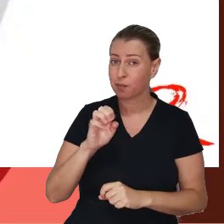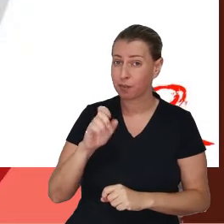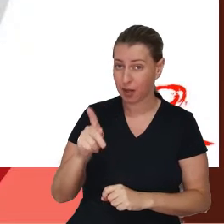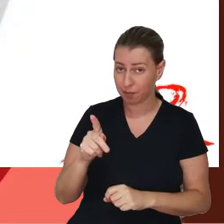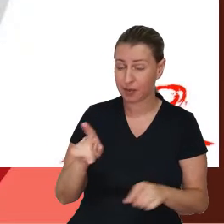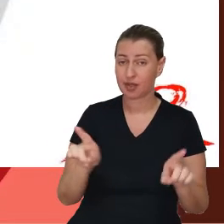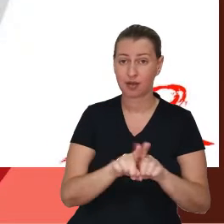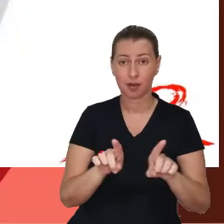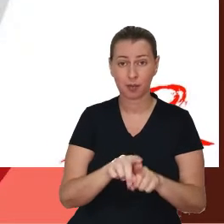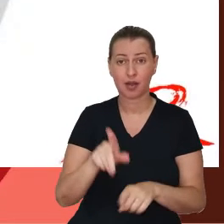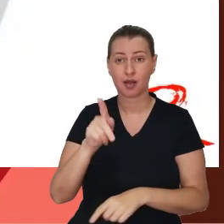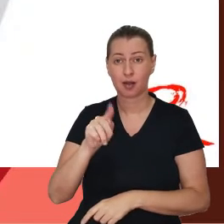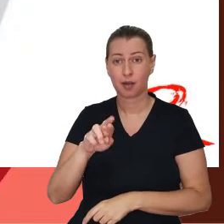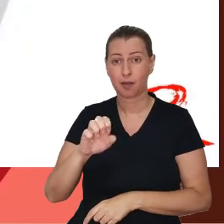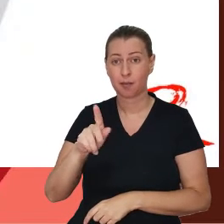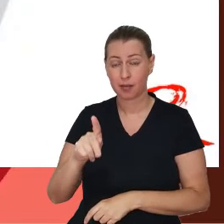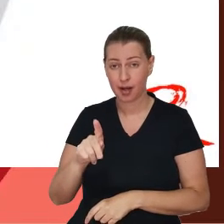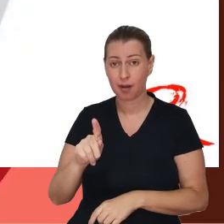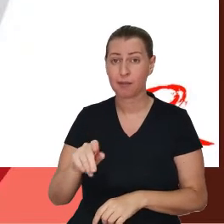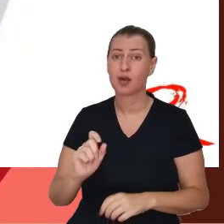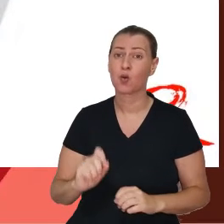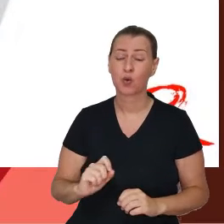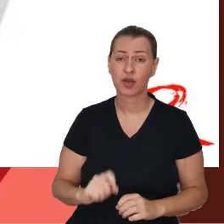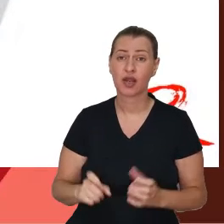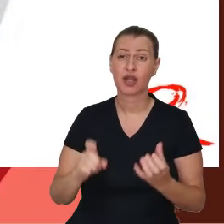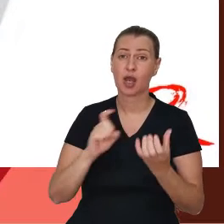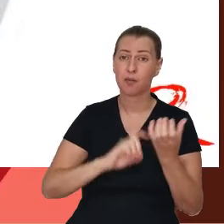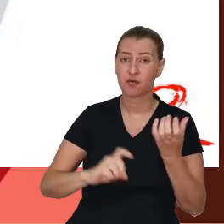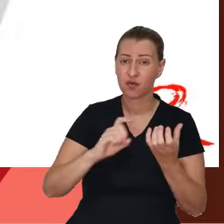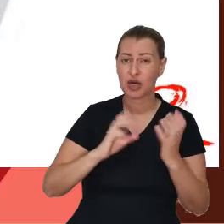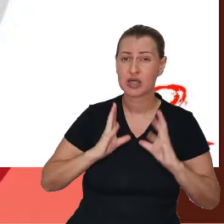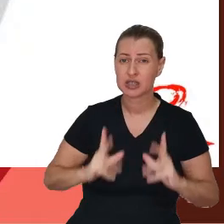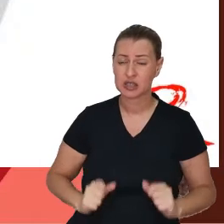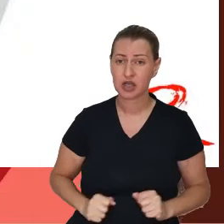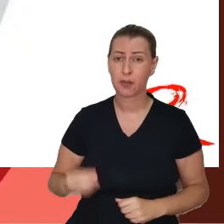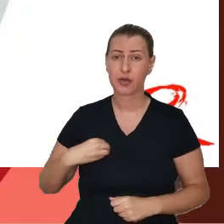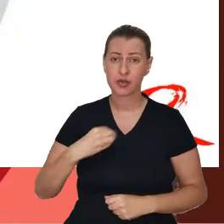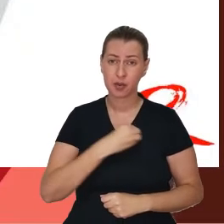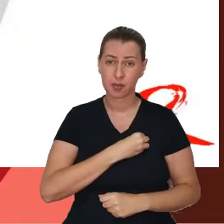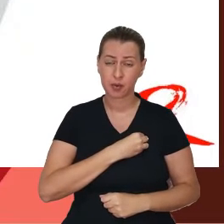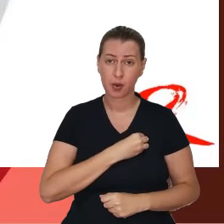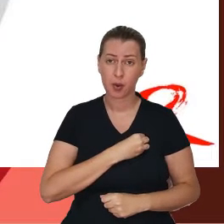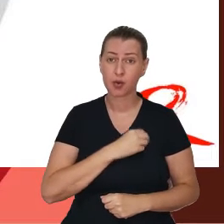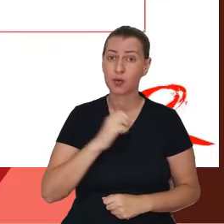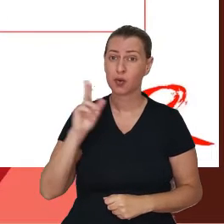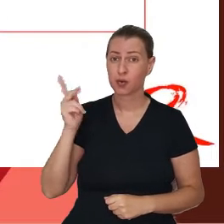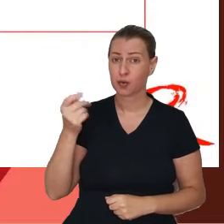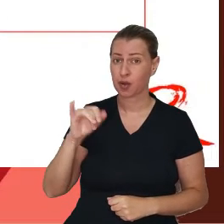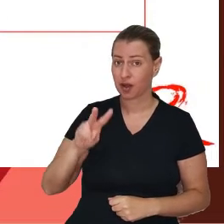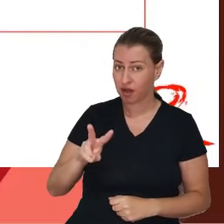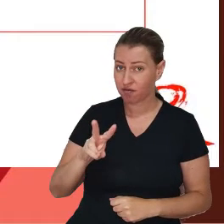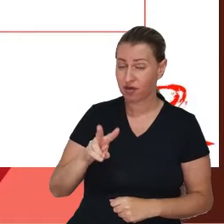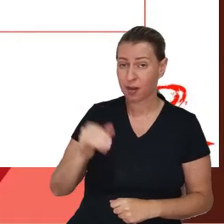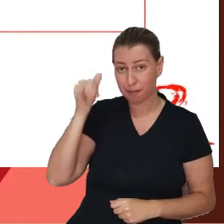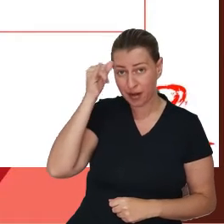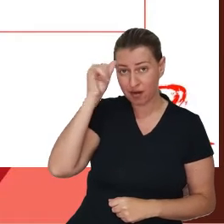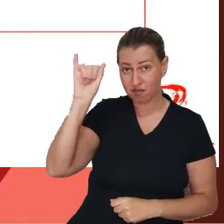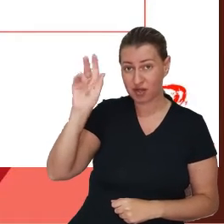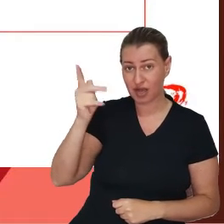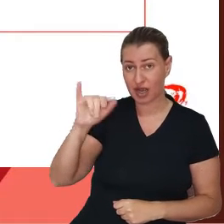e a PrEP, que são profilaxias medicamentosas ao HIV, para prevenir o